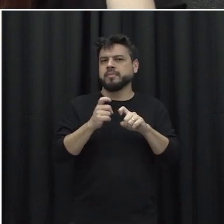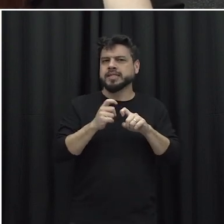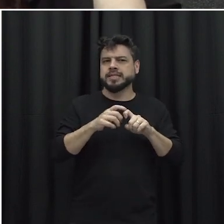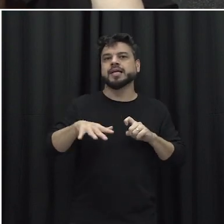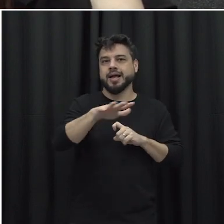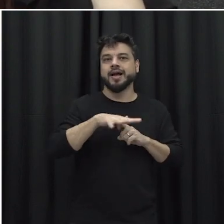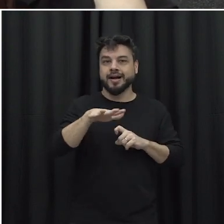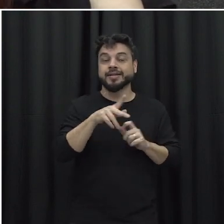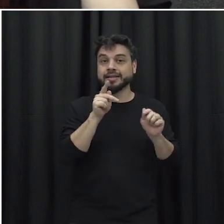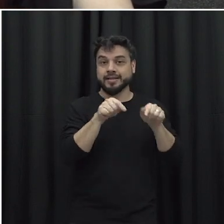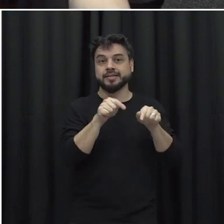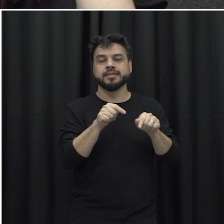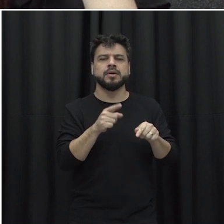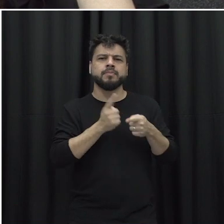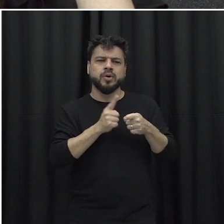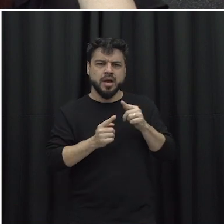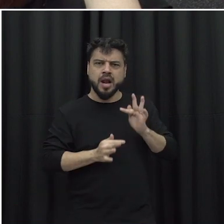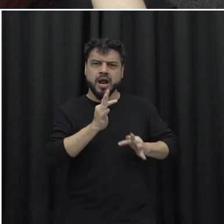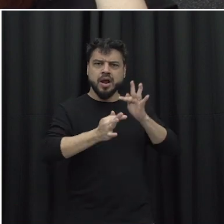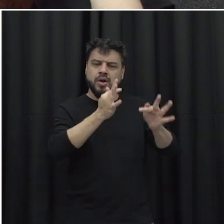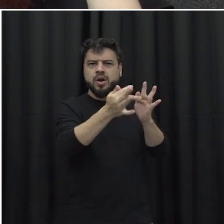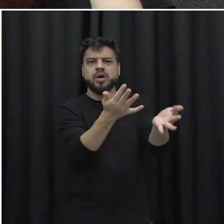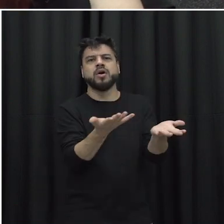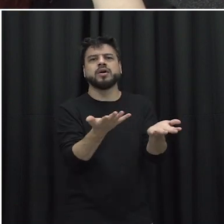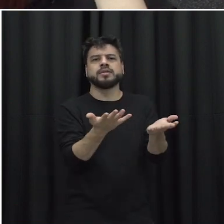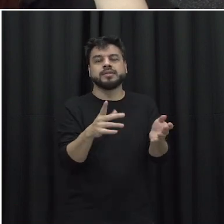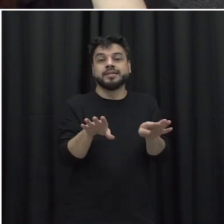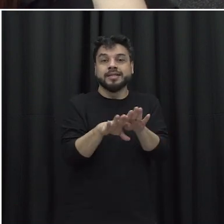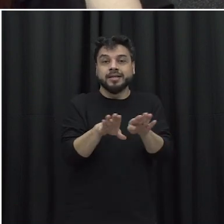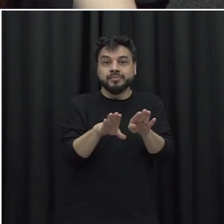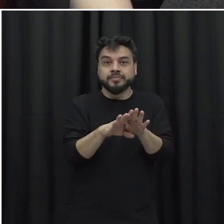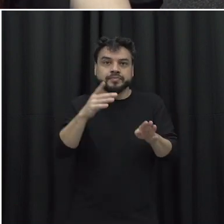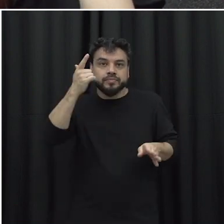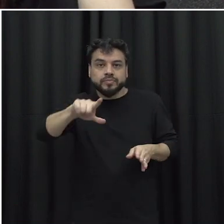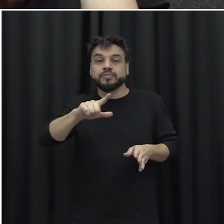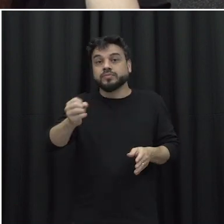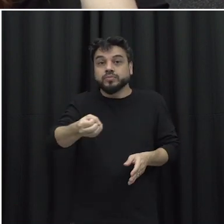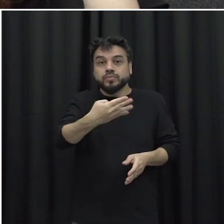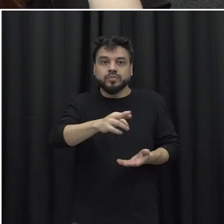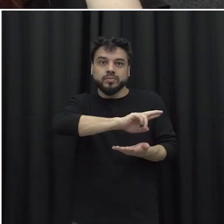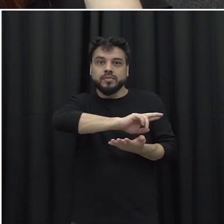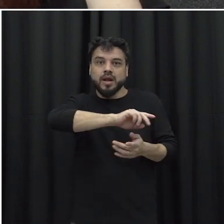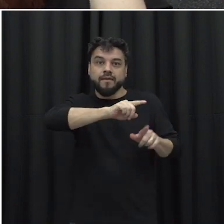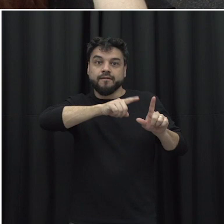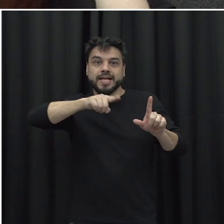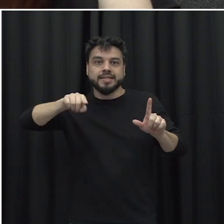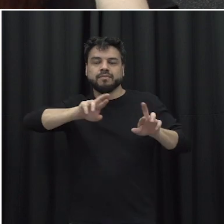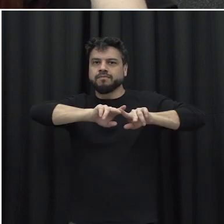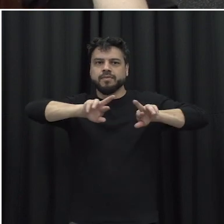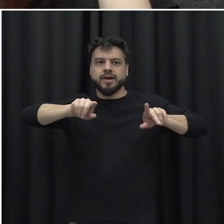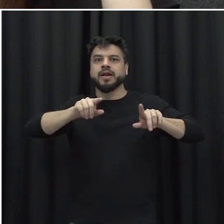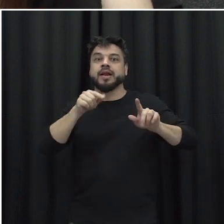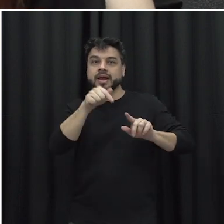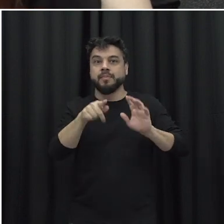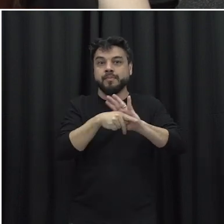porque através da questão tecnológica, de se obter novas variedades da planta